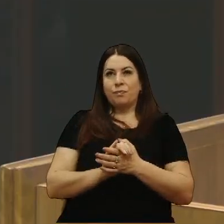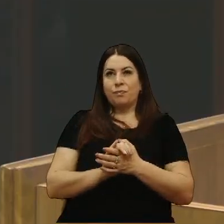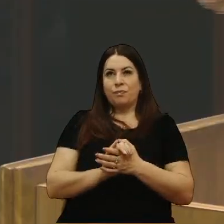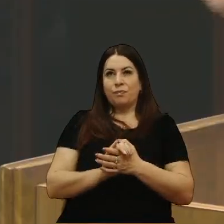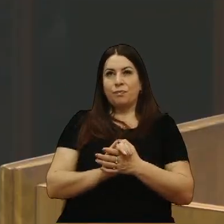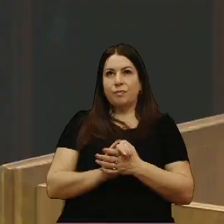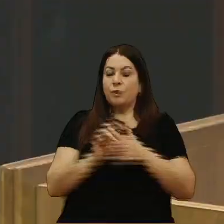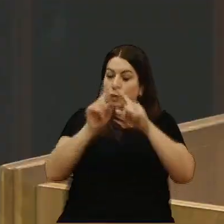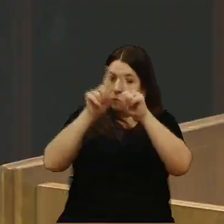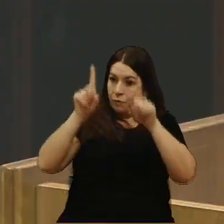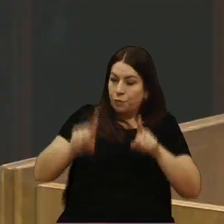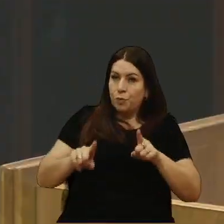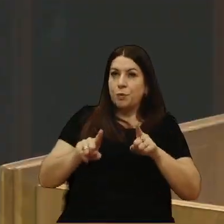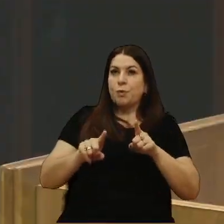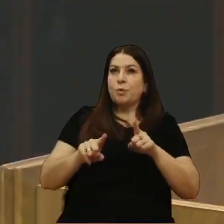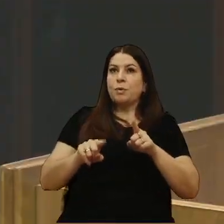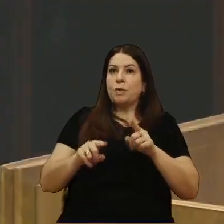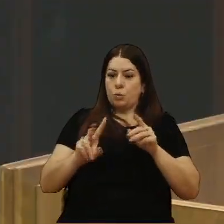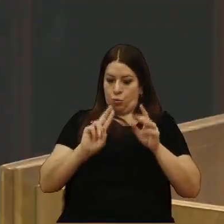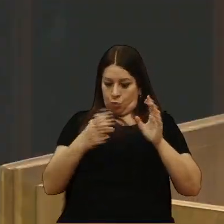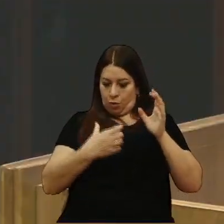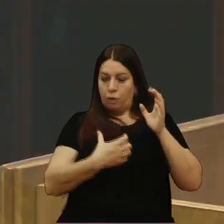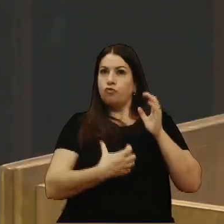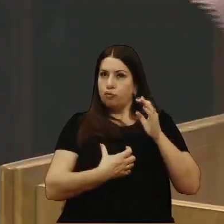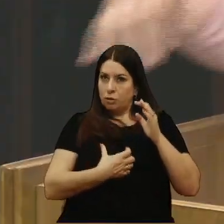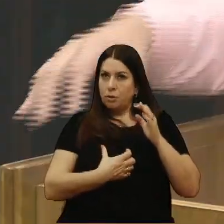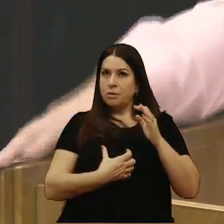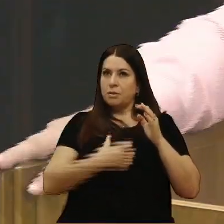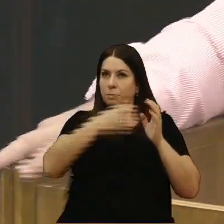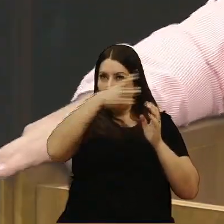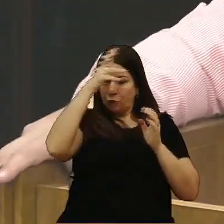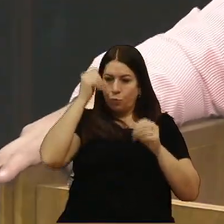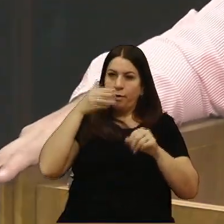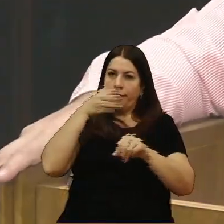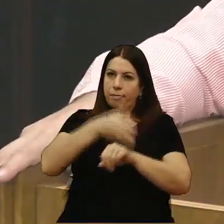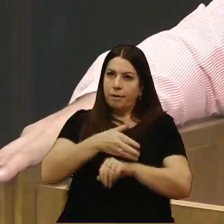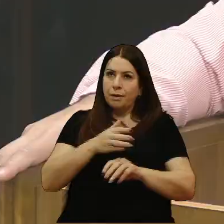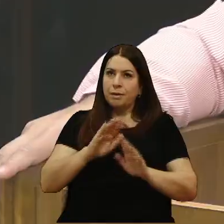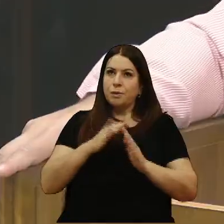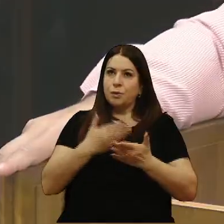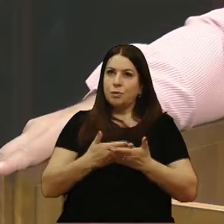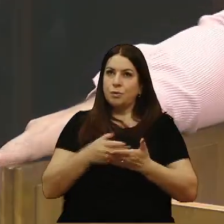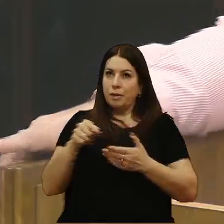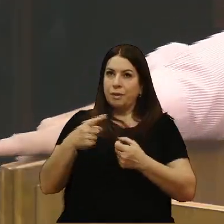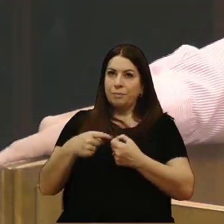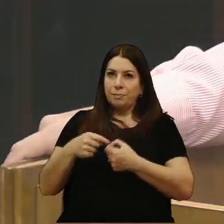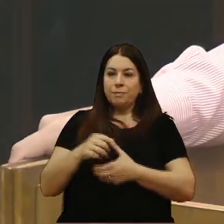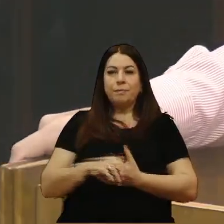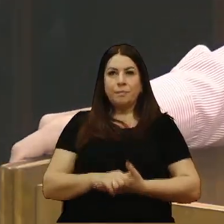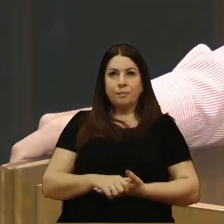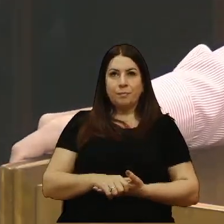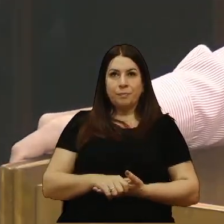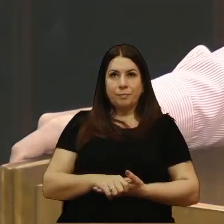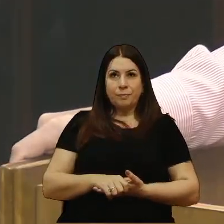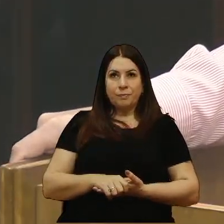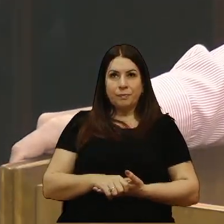o servidor identificado com um crachá aqui no nosso município.